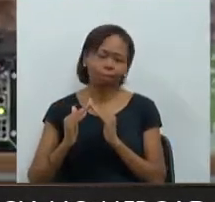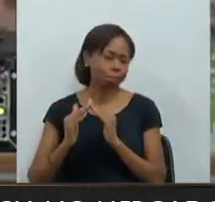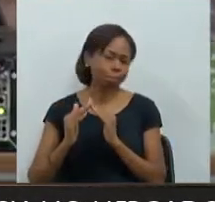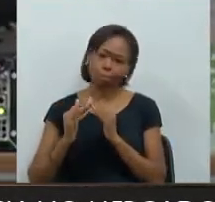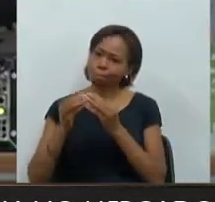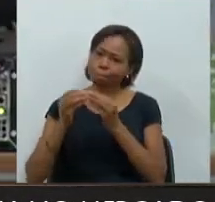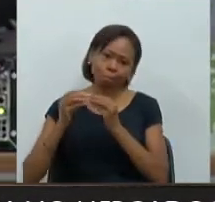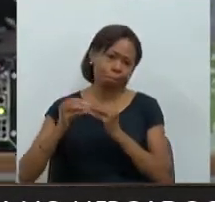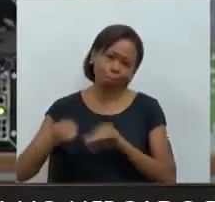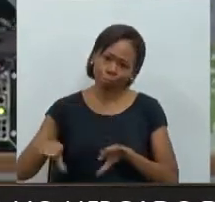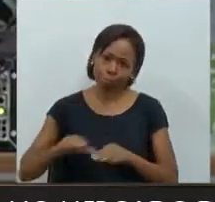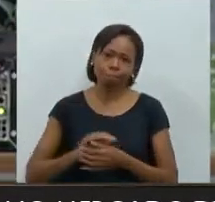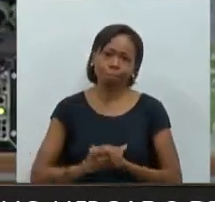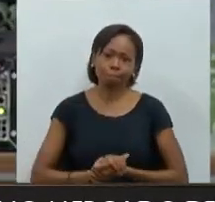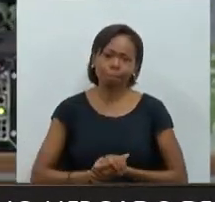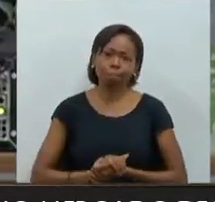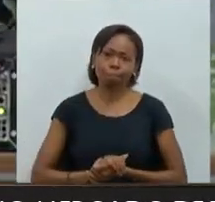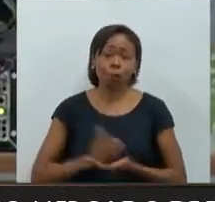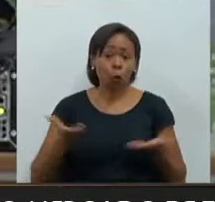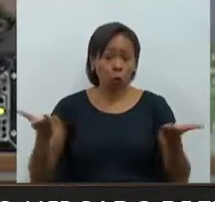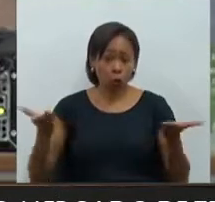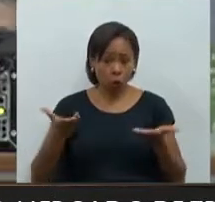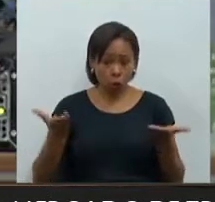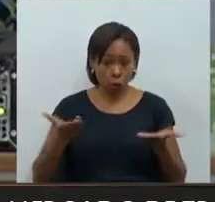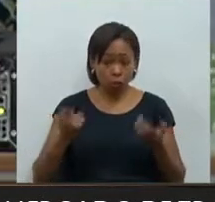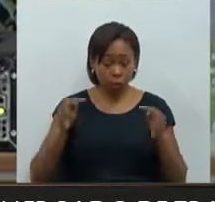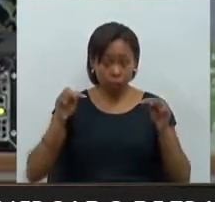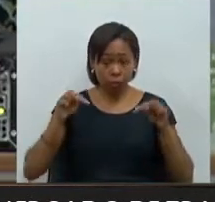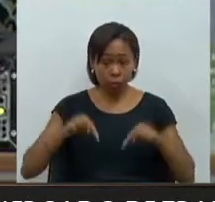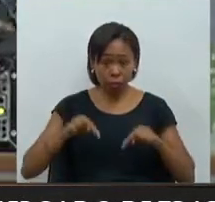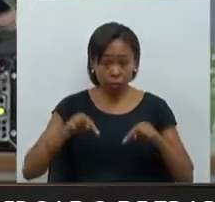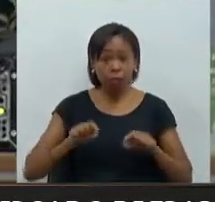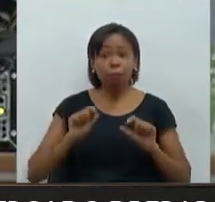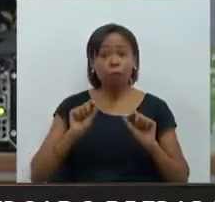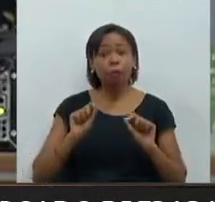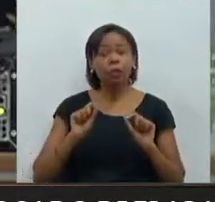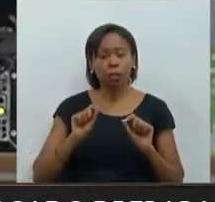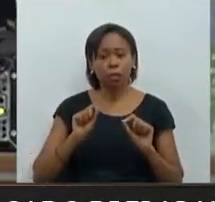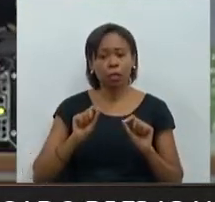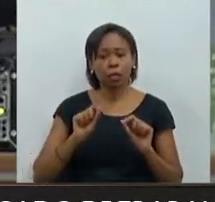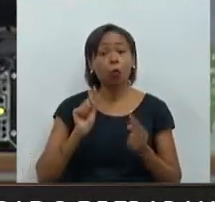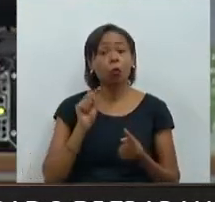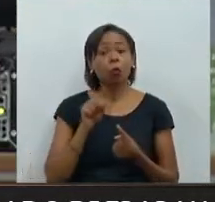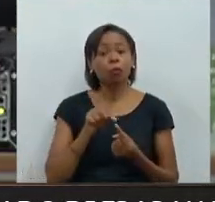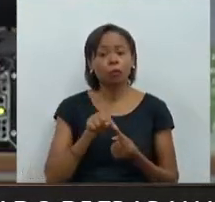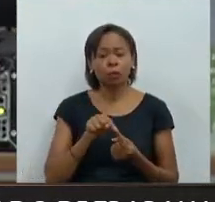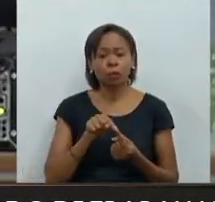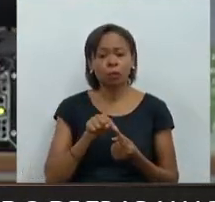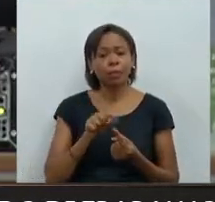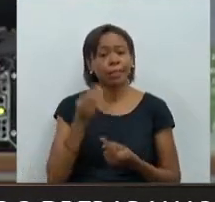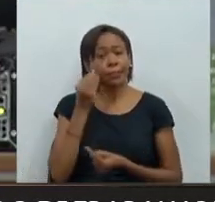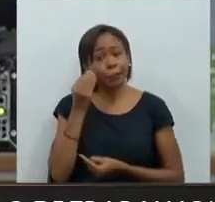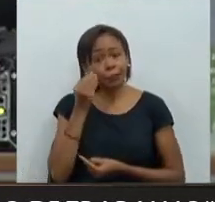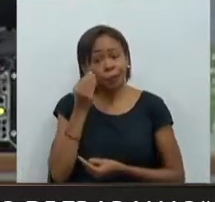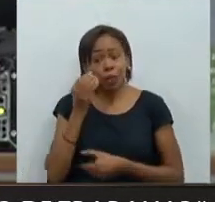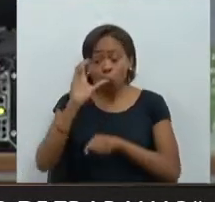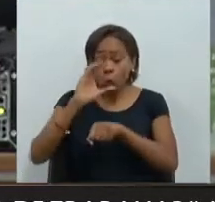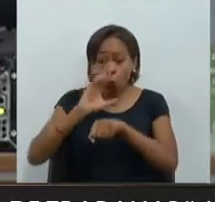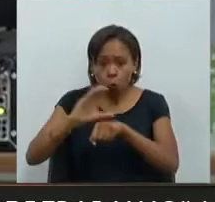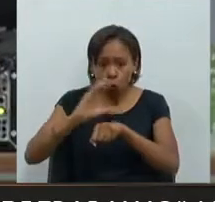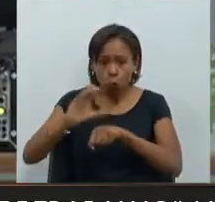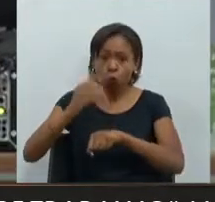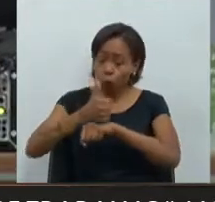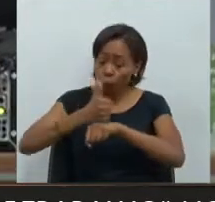e é isso que a gente está aqui hoje, para procurar, sim, um curso profissionalizante para elas, um curso